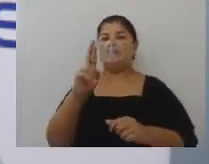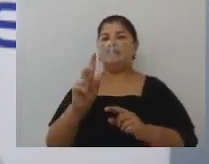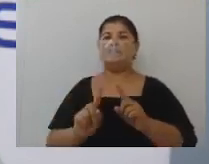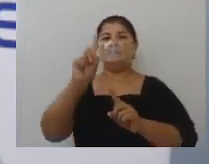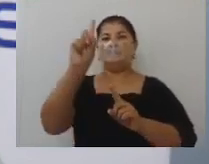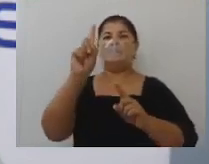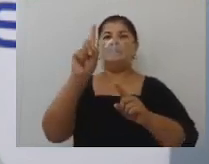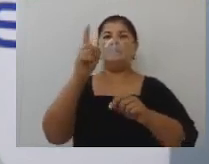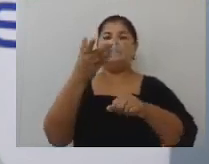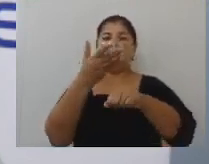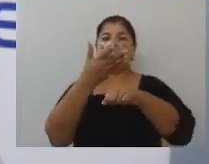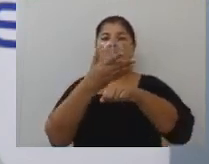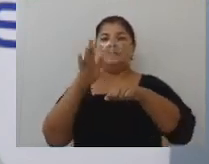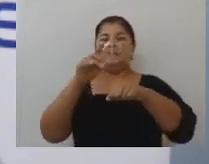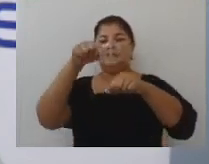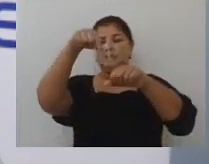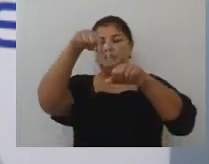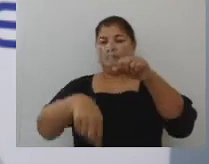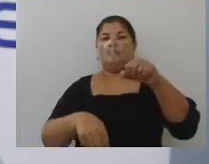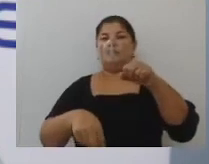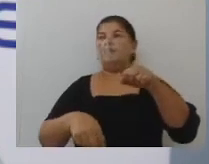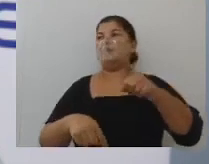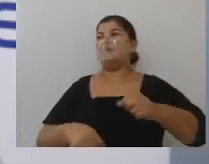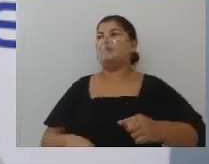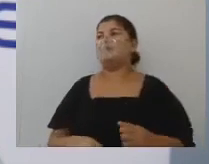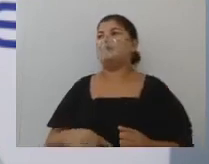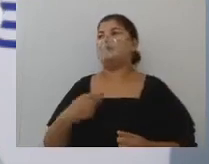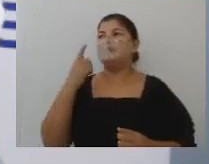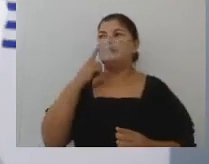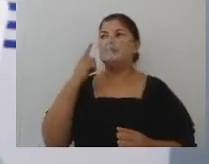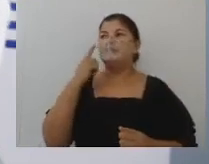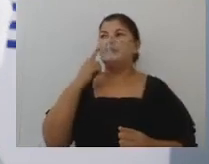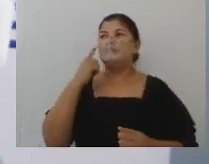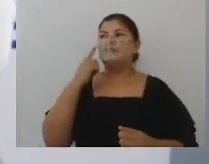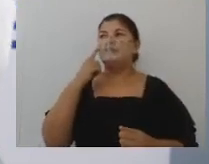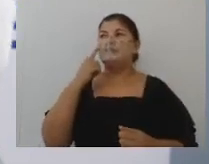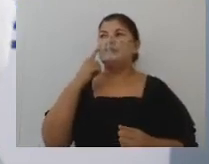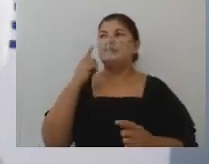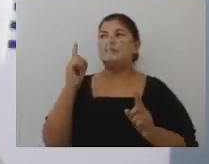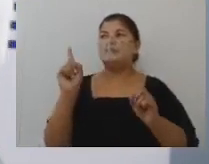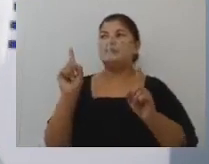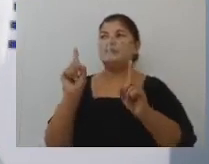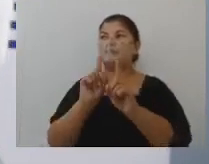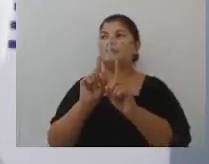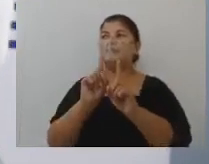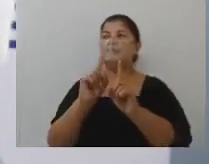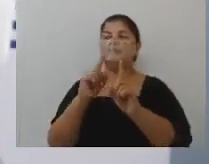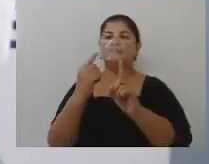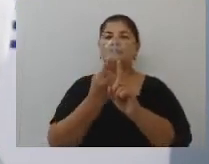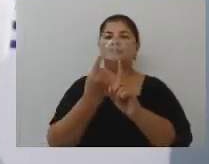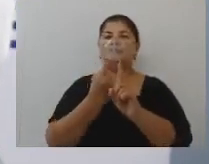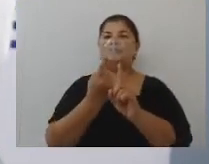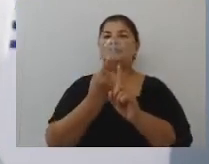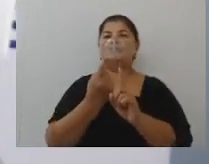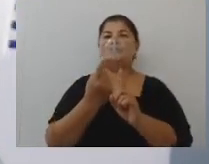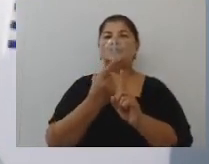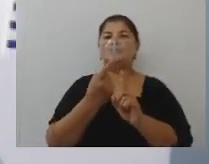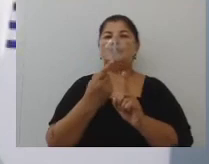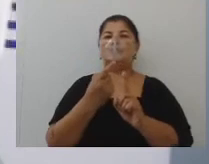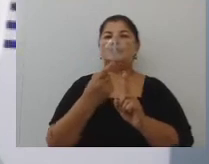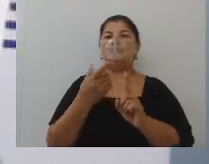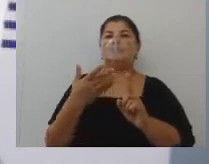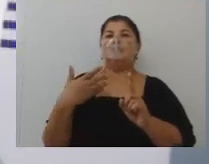está no lado branco empurra. E olha o que acontece aí. Só em aproximar ela, vai girando, ó, o calor vai